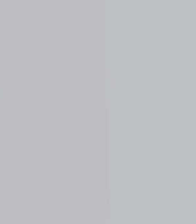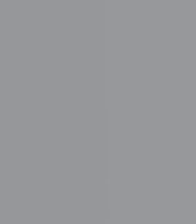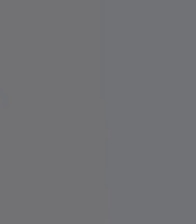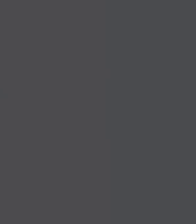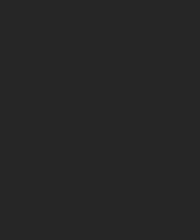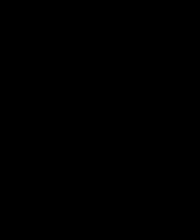trabalho m